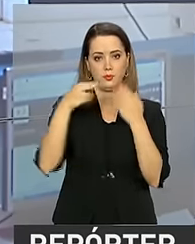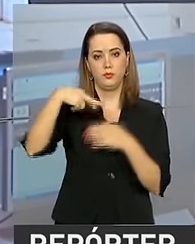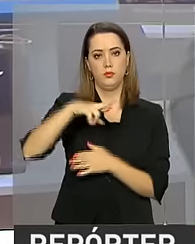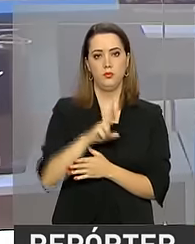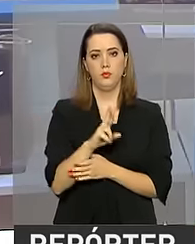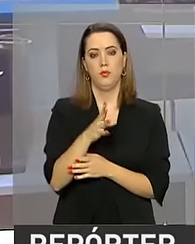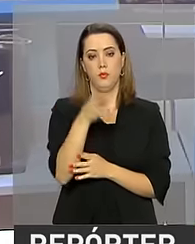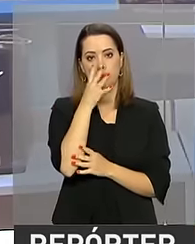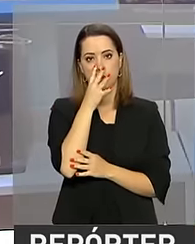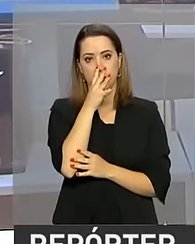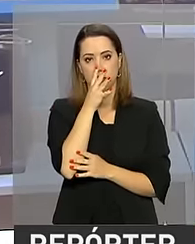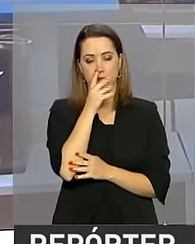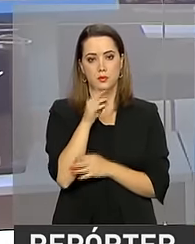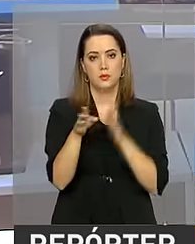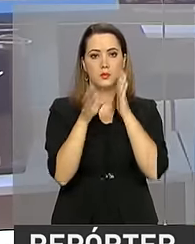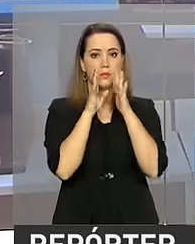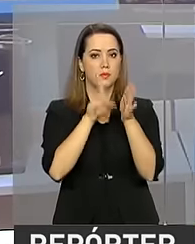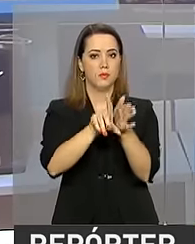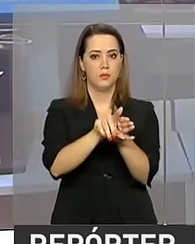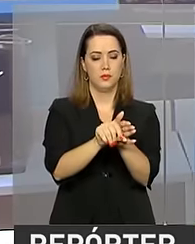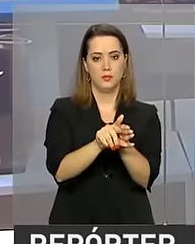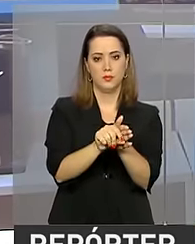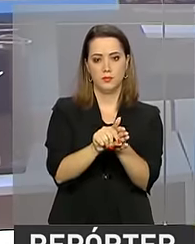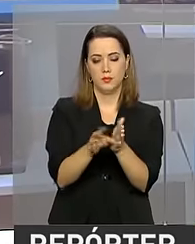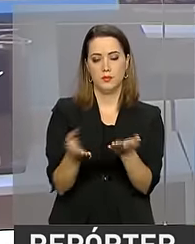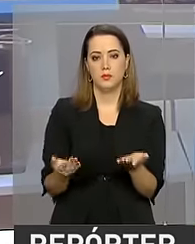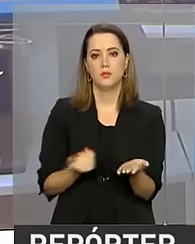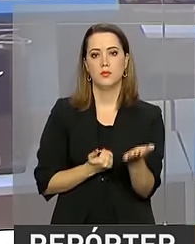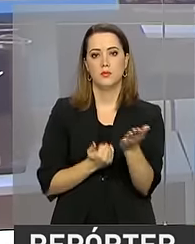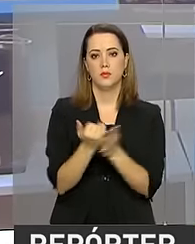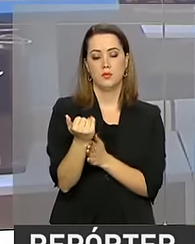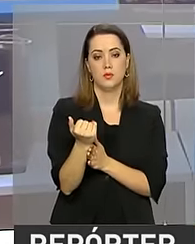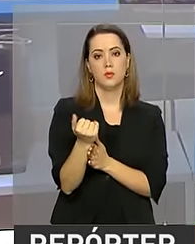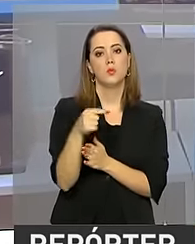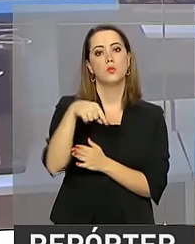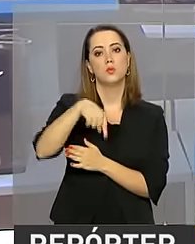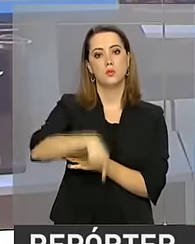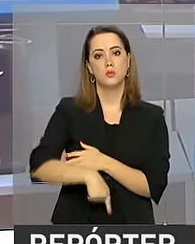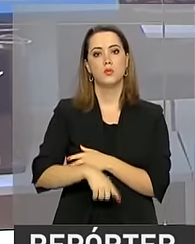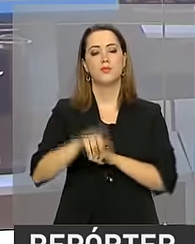NBR. Acompanhe também as novidades nas nossas redes sociais, é claro.